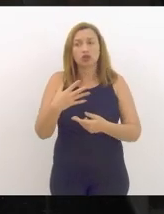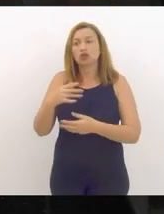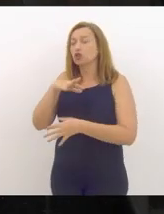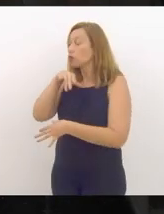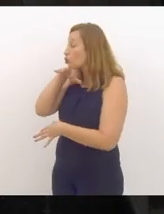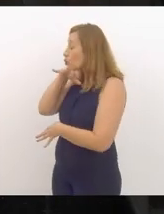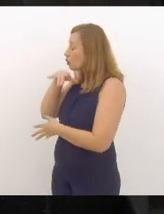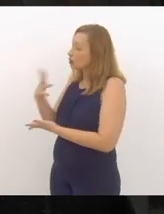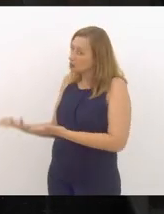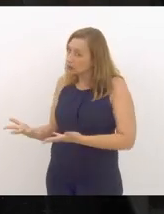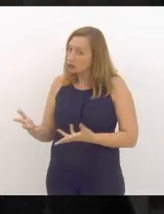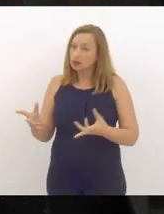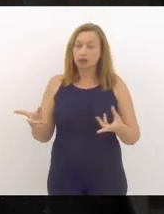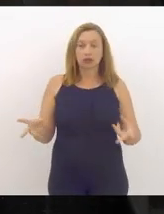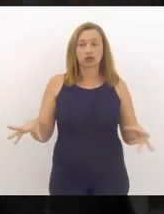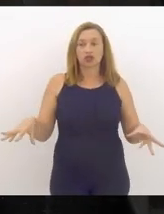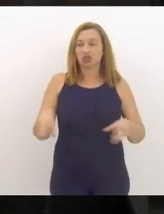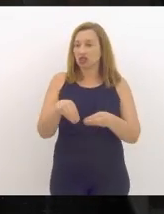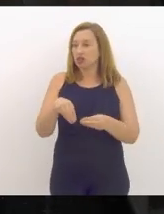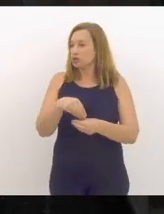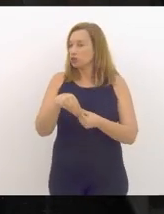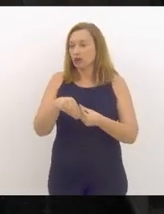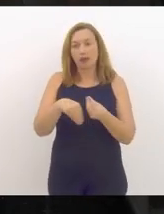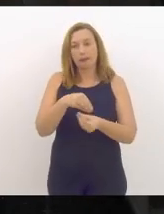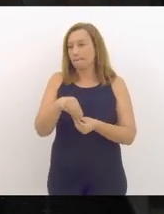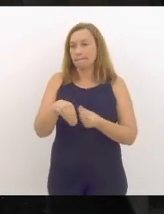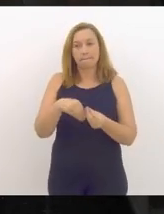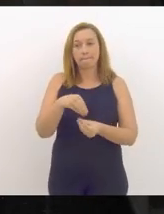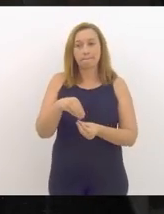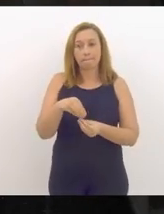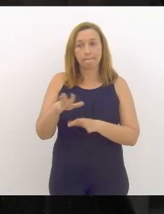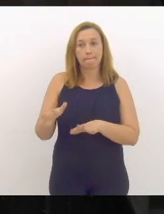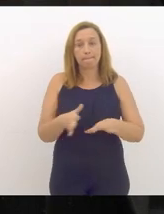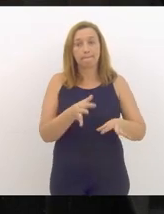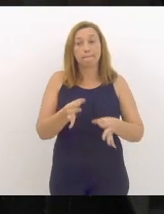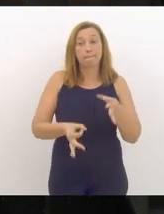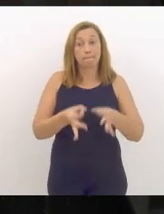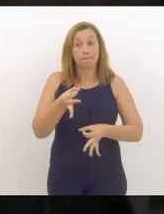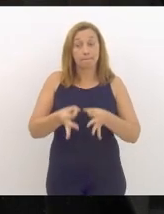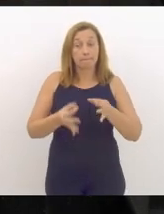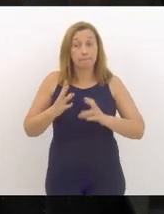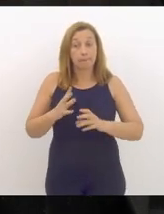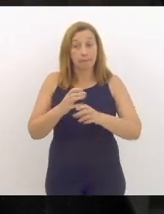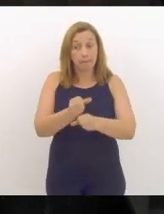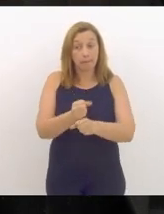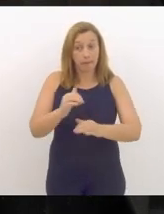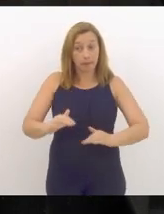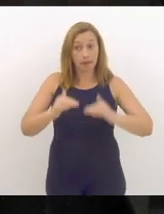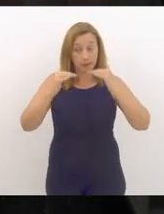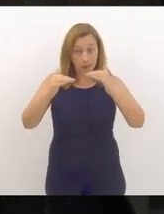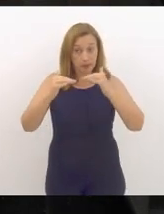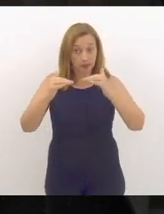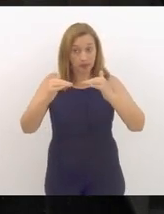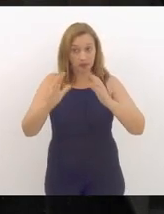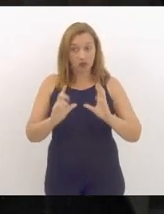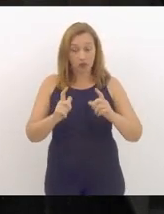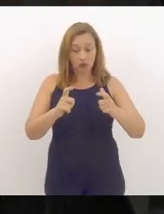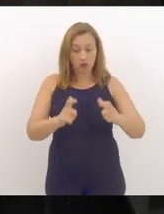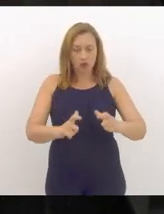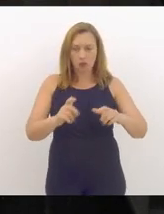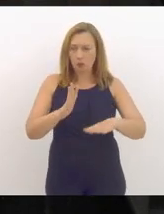É uma imposição legal o Tribunal de Contas, como um dos órgãos